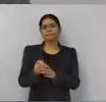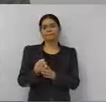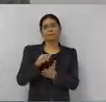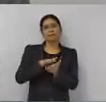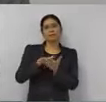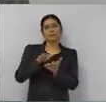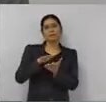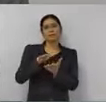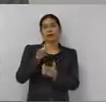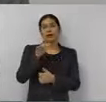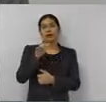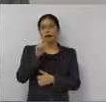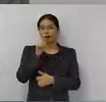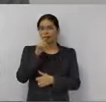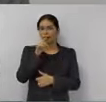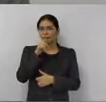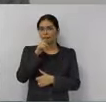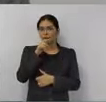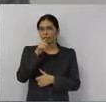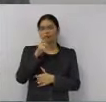perdas, que